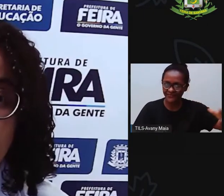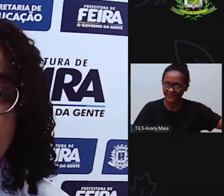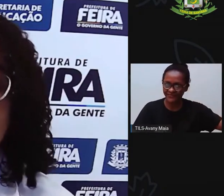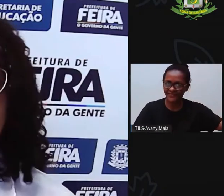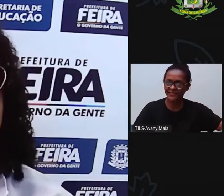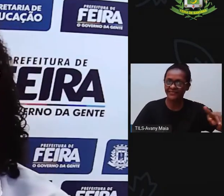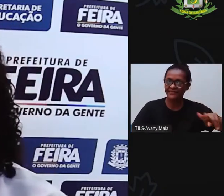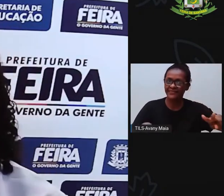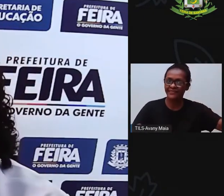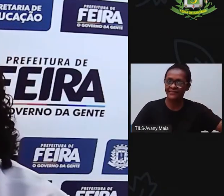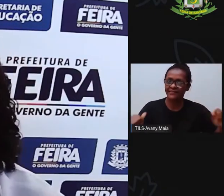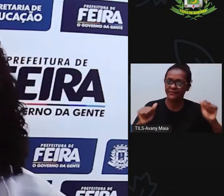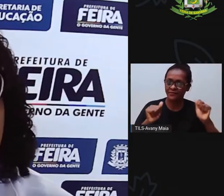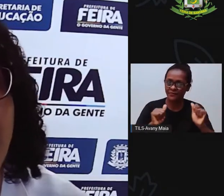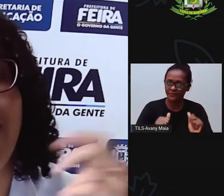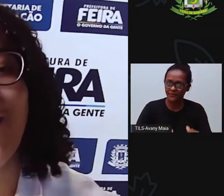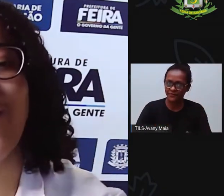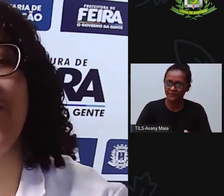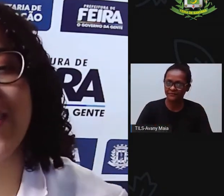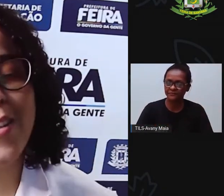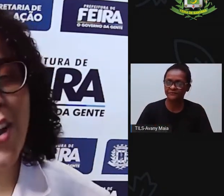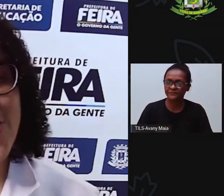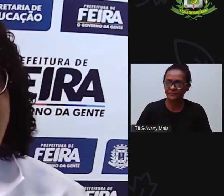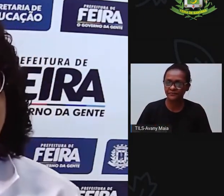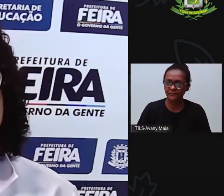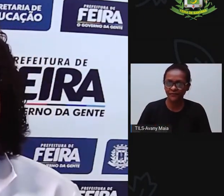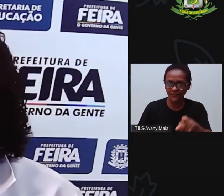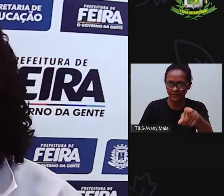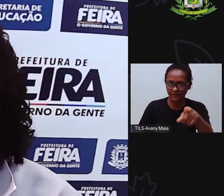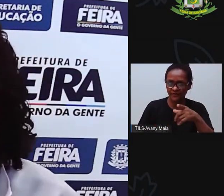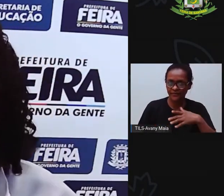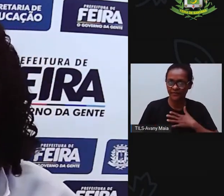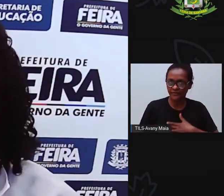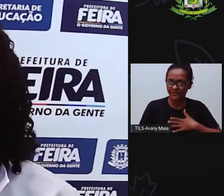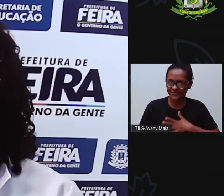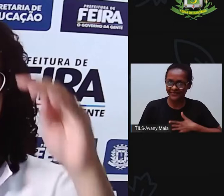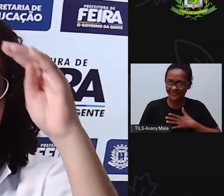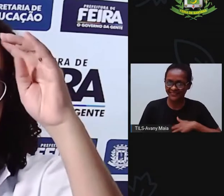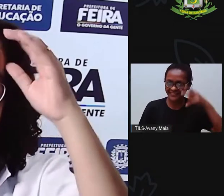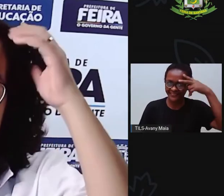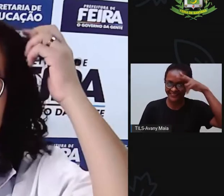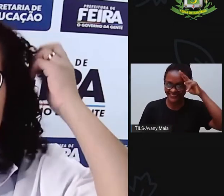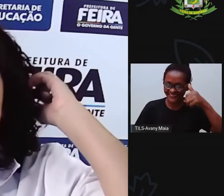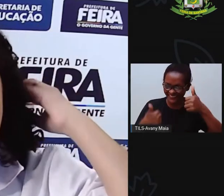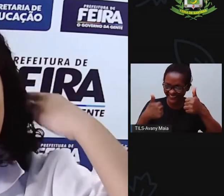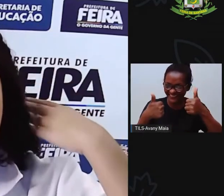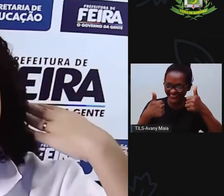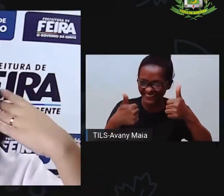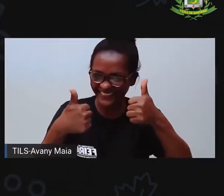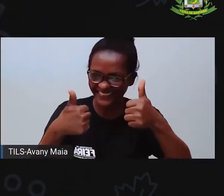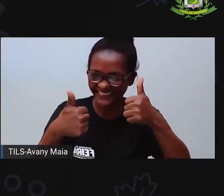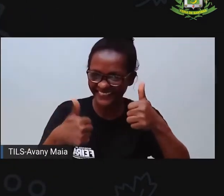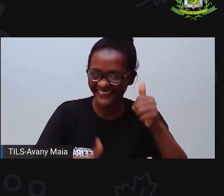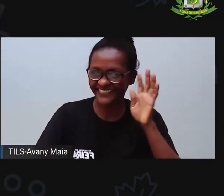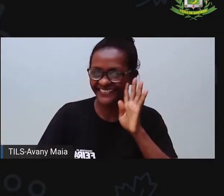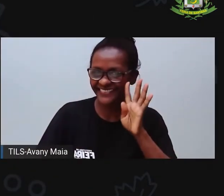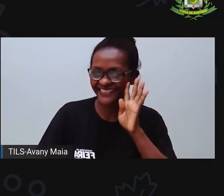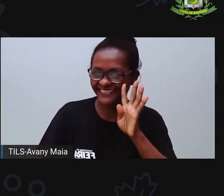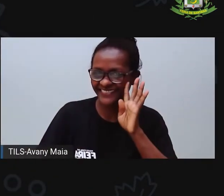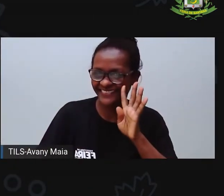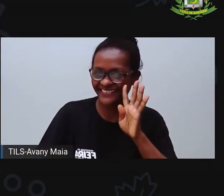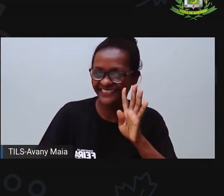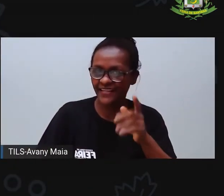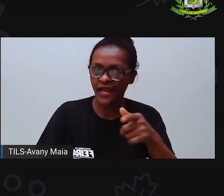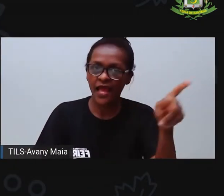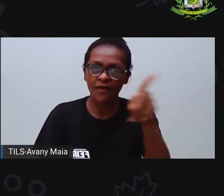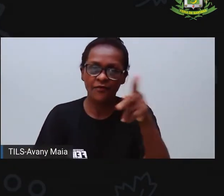história do coelhinho que não sabia esperar. Vocês gostaram dessa história? Bem legal, né? E aí a Pro quer convidar vocês, né,